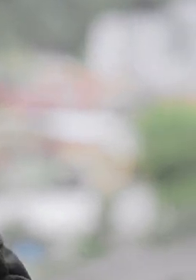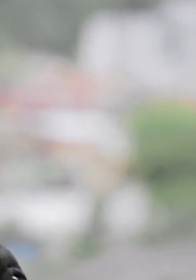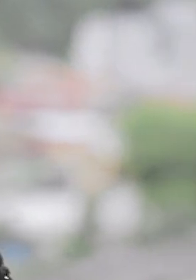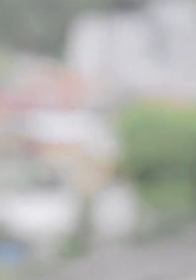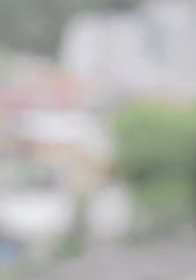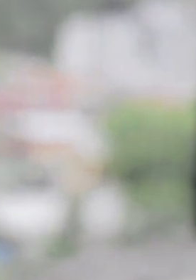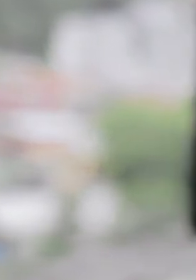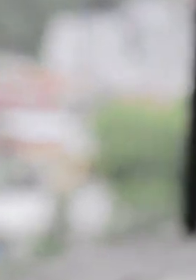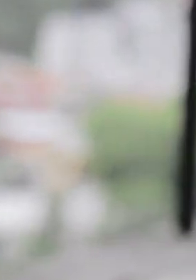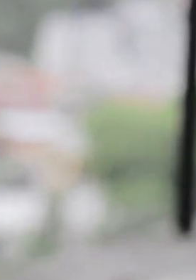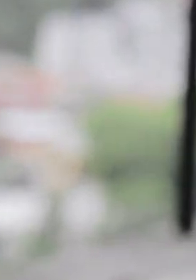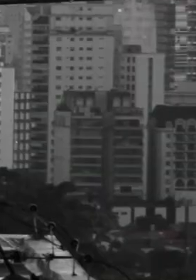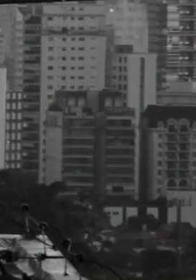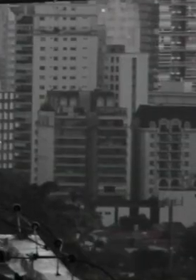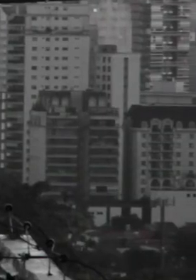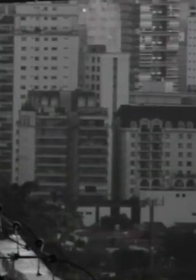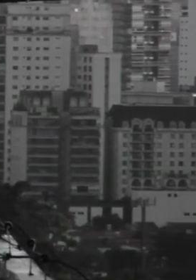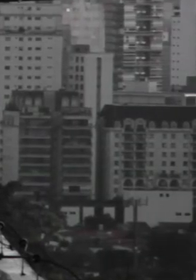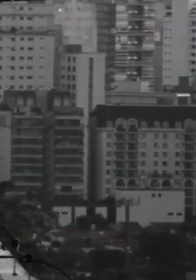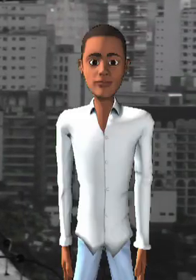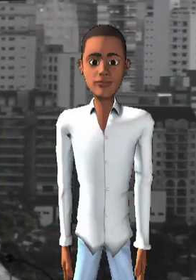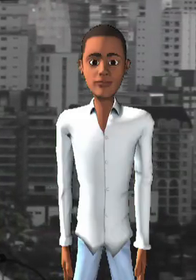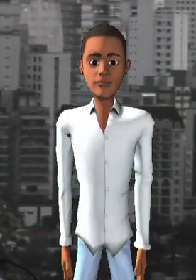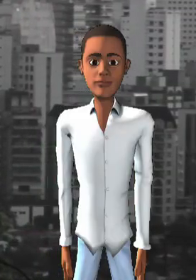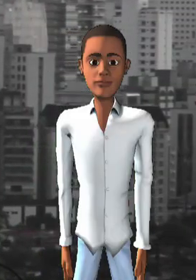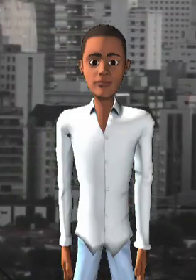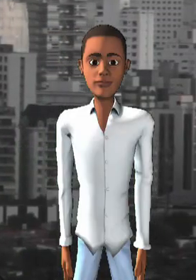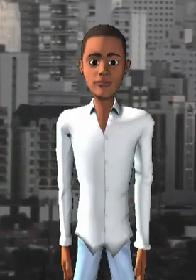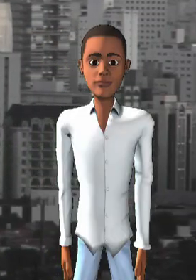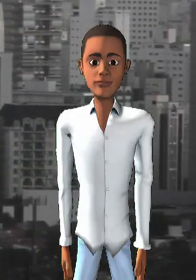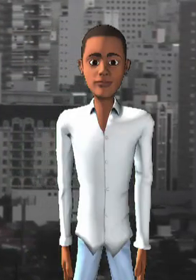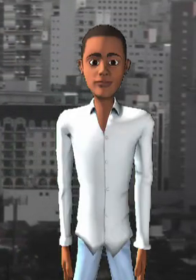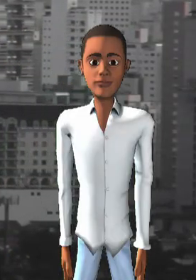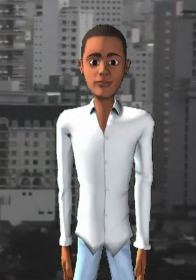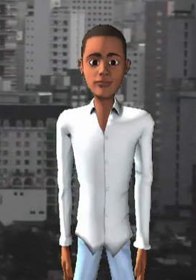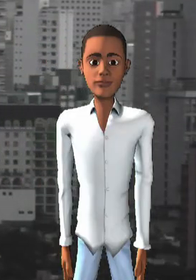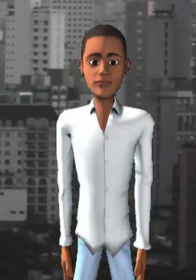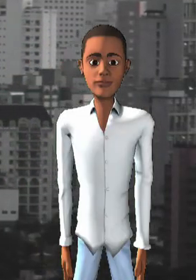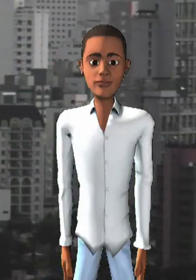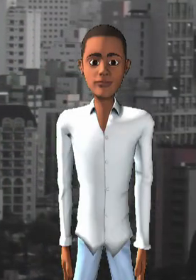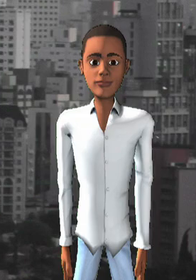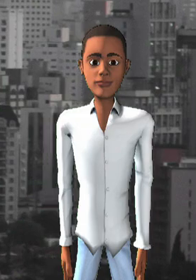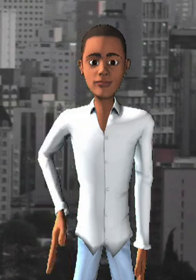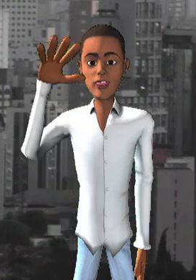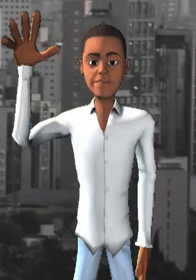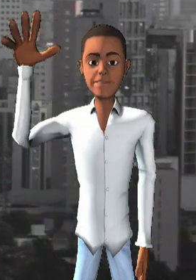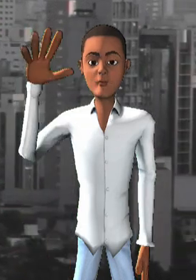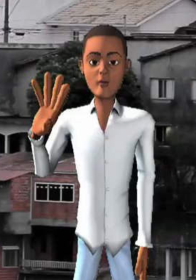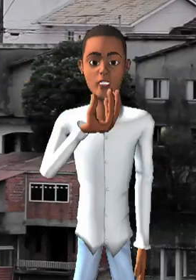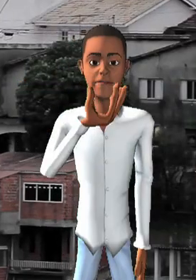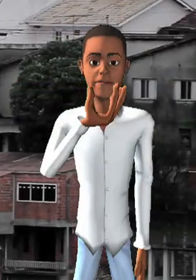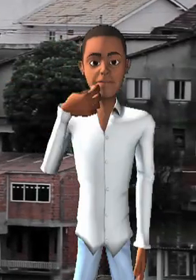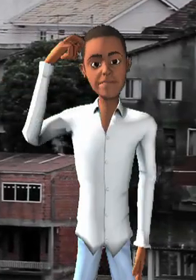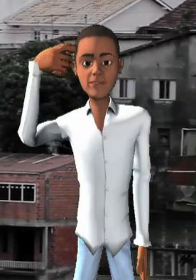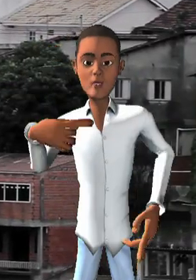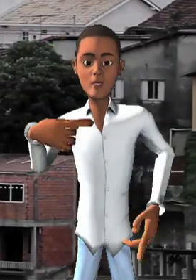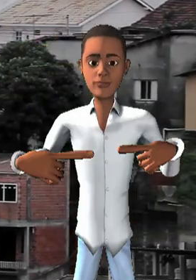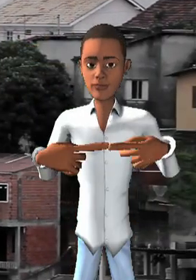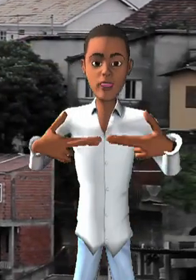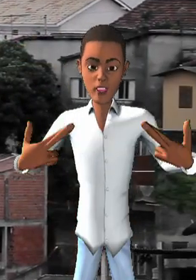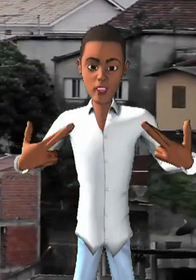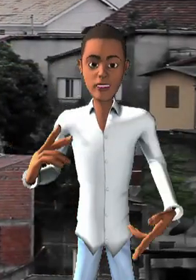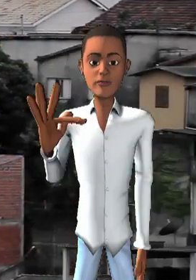cafezais em fazendas na história do Brasil. O homem negro, ele tá nas obras, ele tá construindo prédios desses. O homem negro não tá associado a